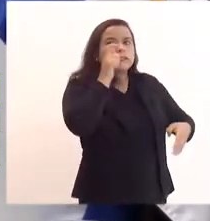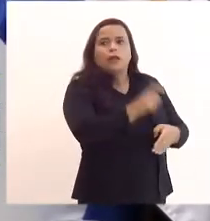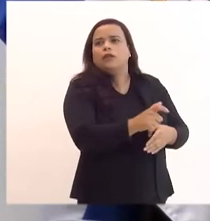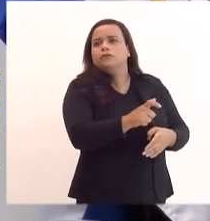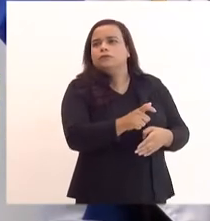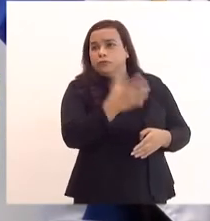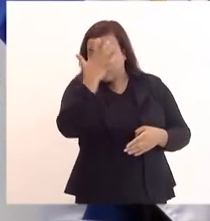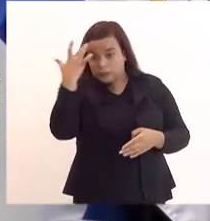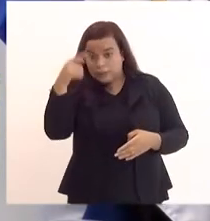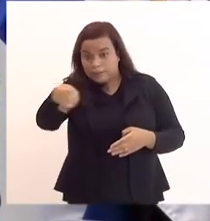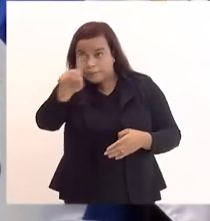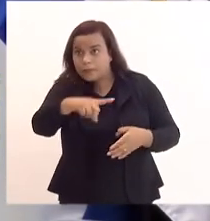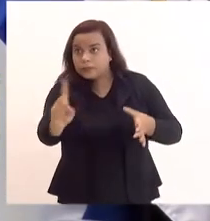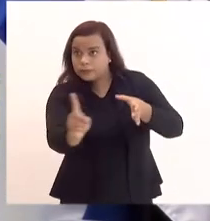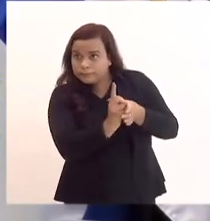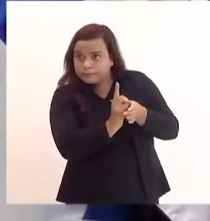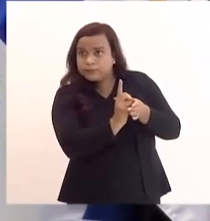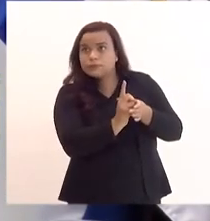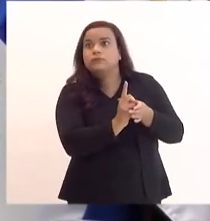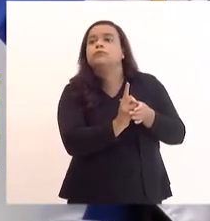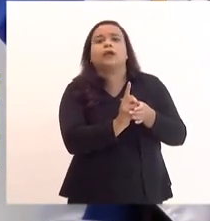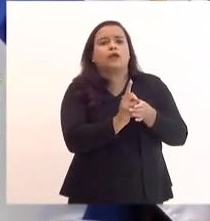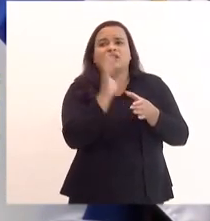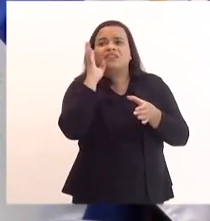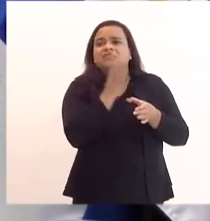nem membros eram. O deputado Luiz Paulo é testemunha.